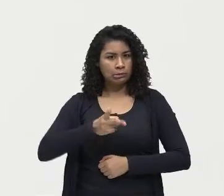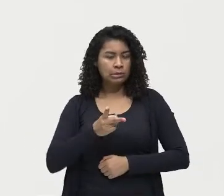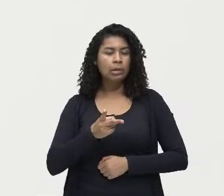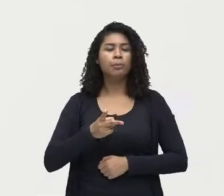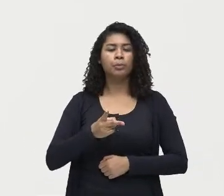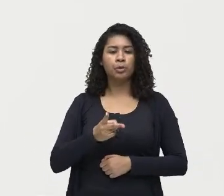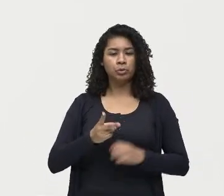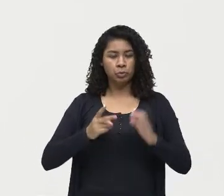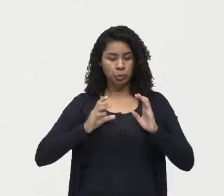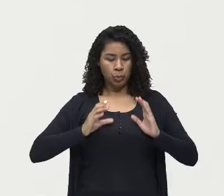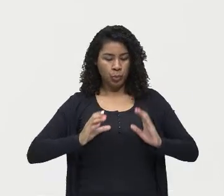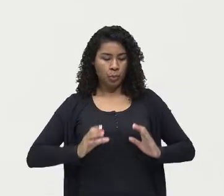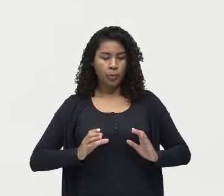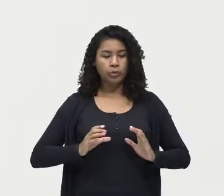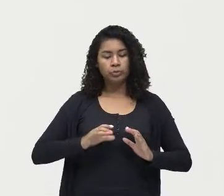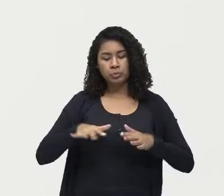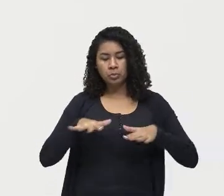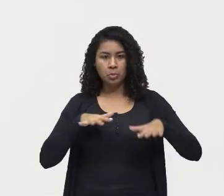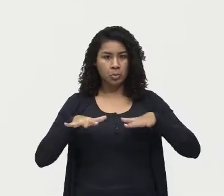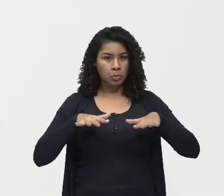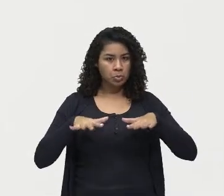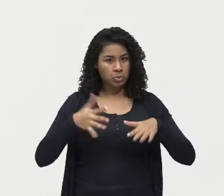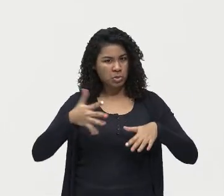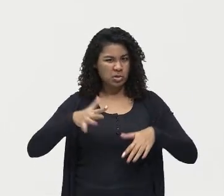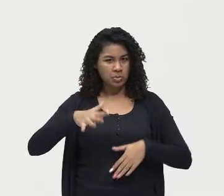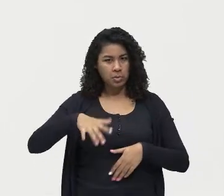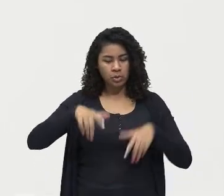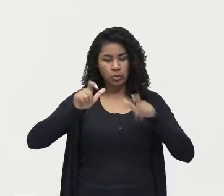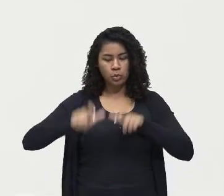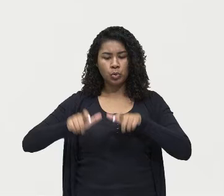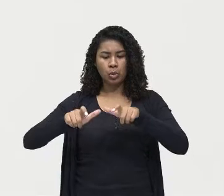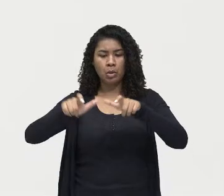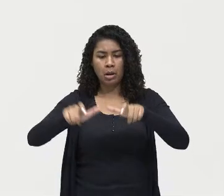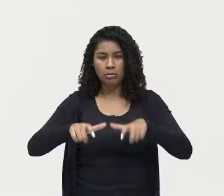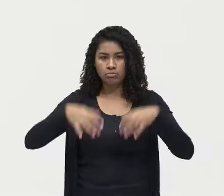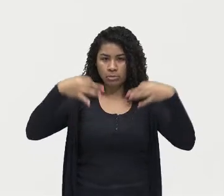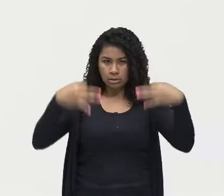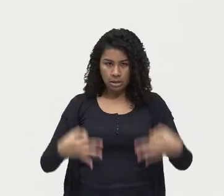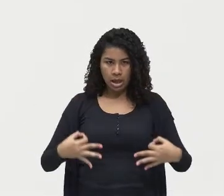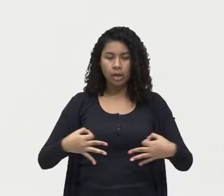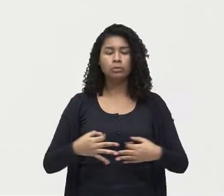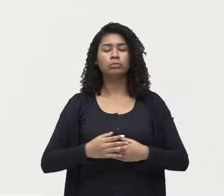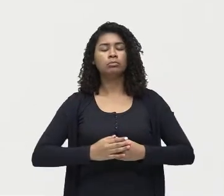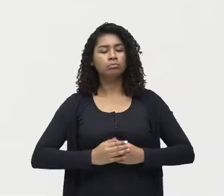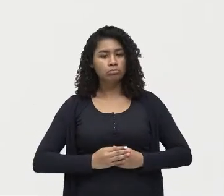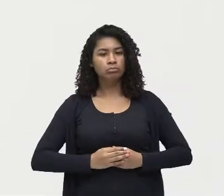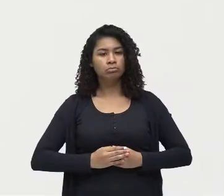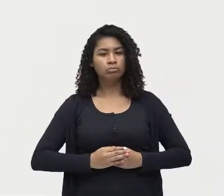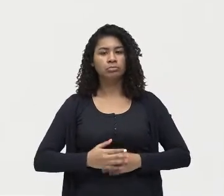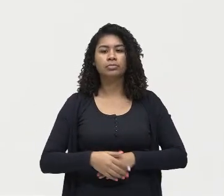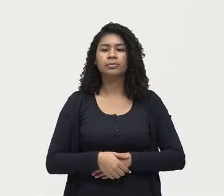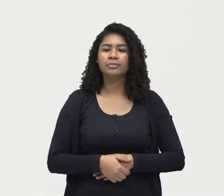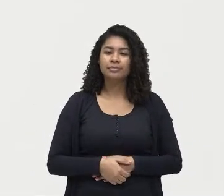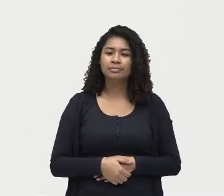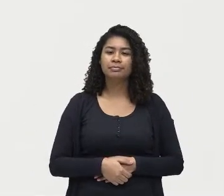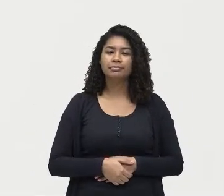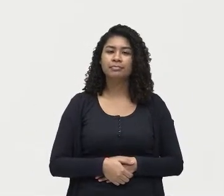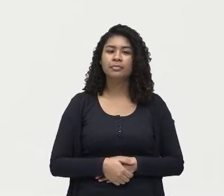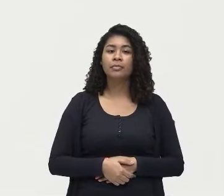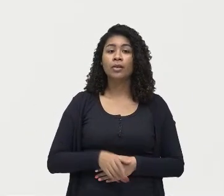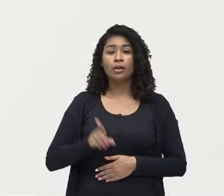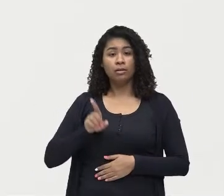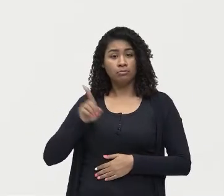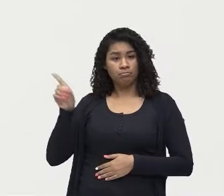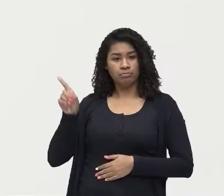no lugar que lhe foi designado no esquema e parados. A continuidade. O futebol brasileiro já